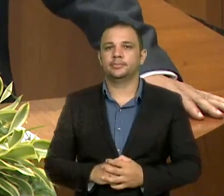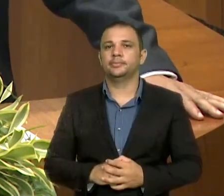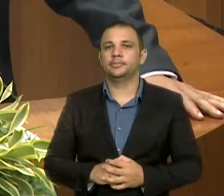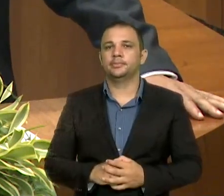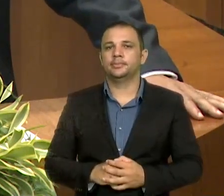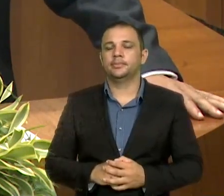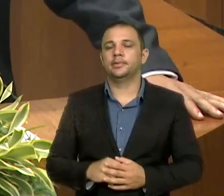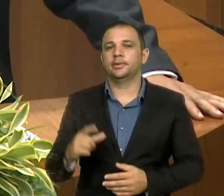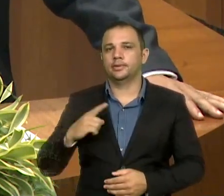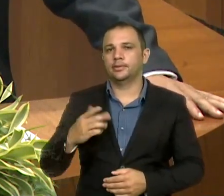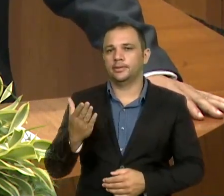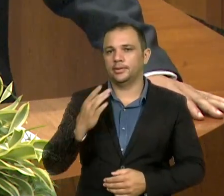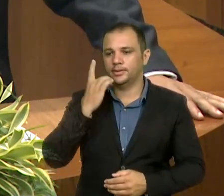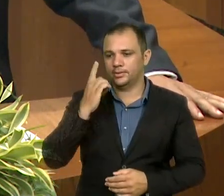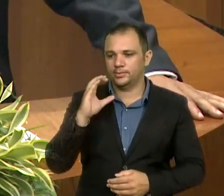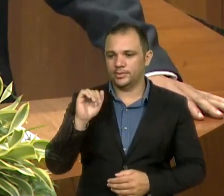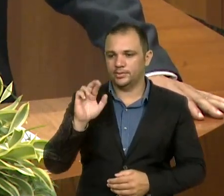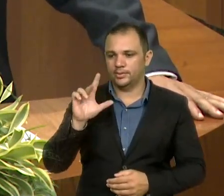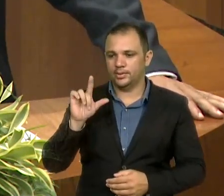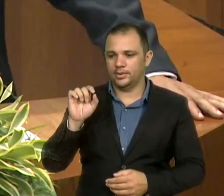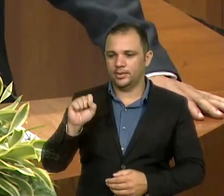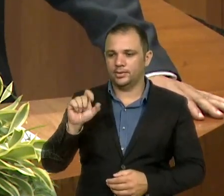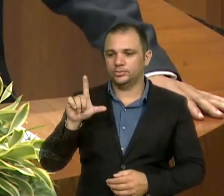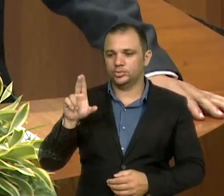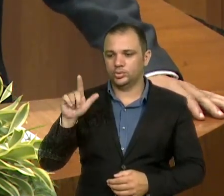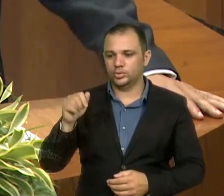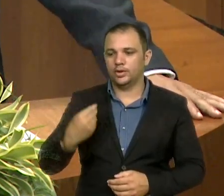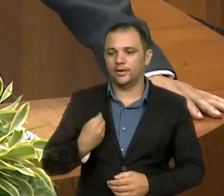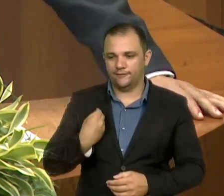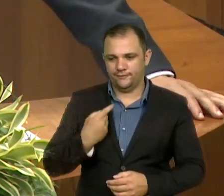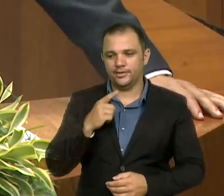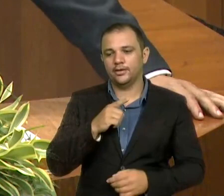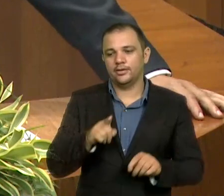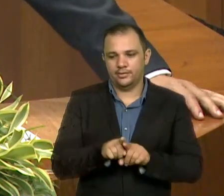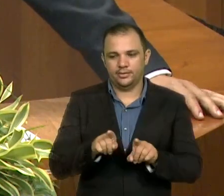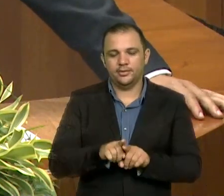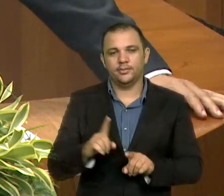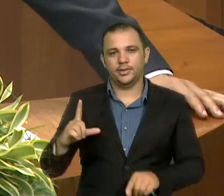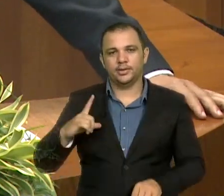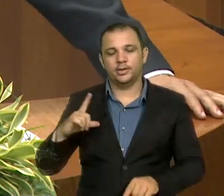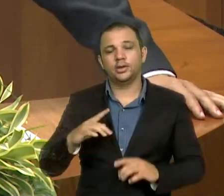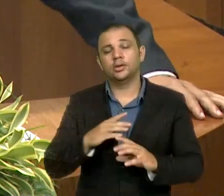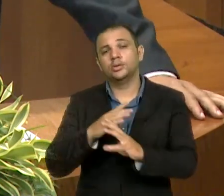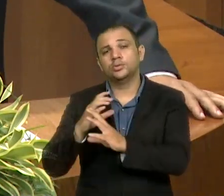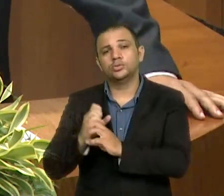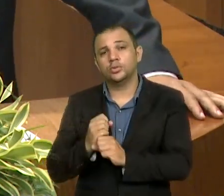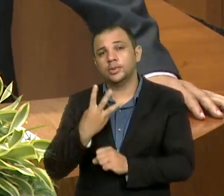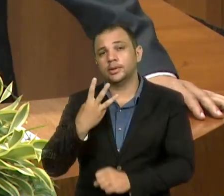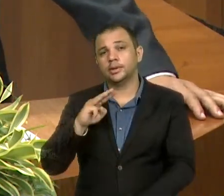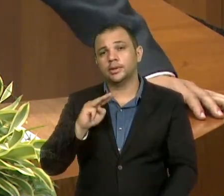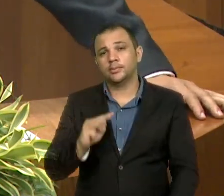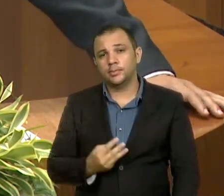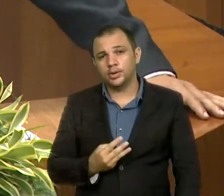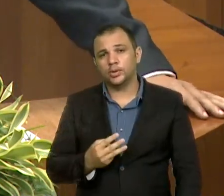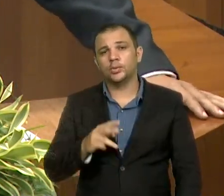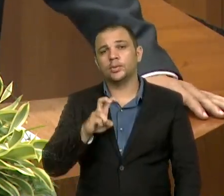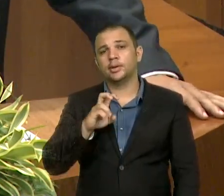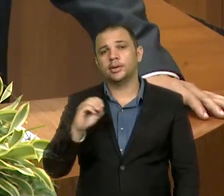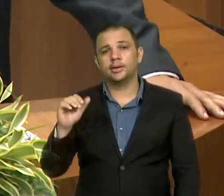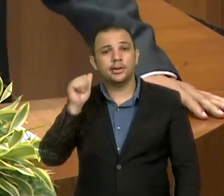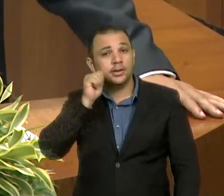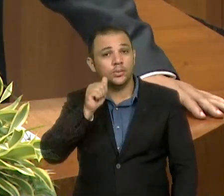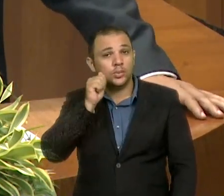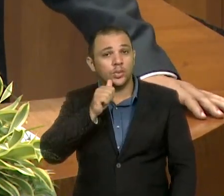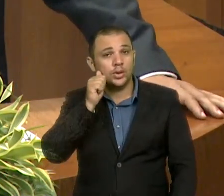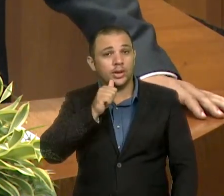deputado Carlos Lula lá também, onde mais de 3.500 maranhenses puderam